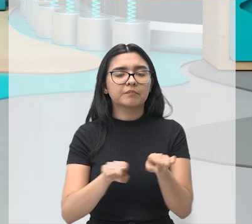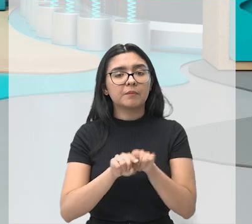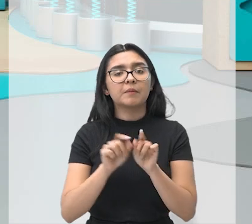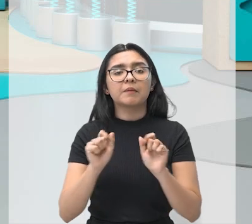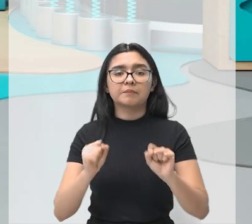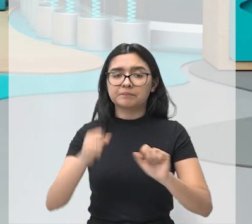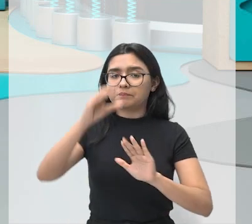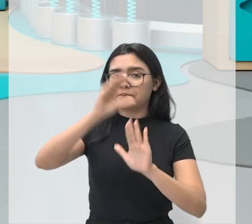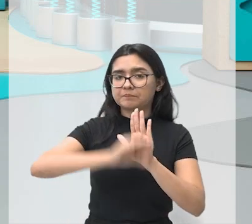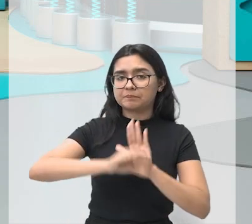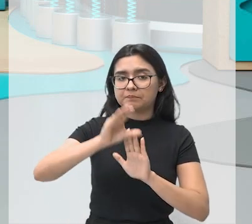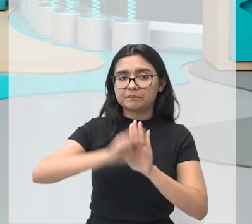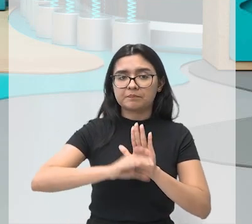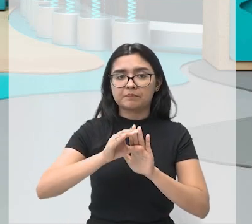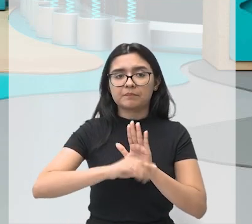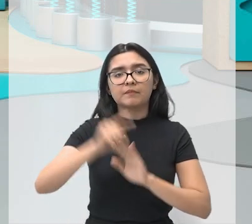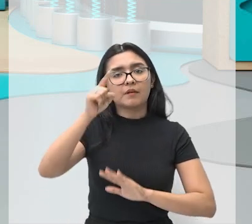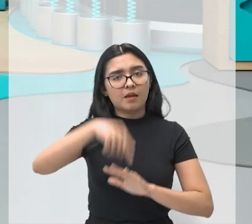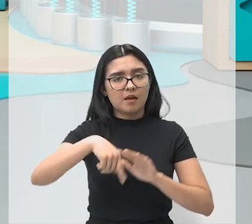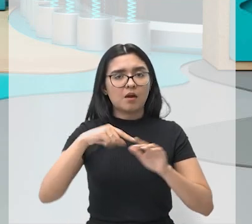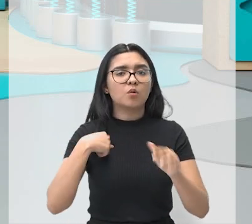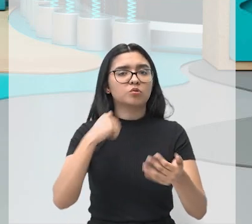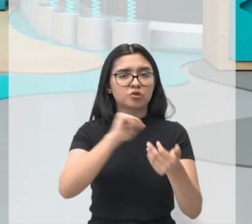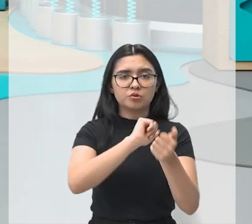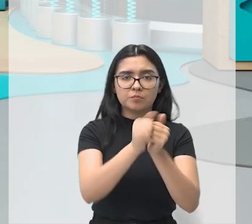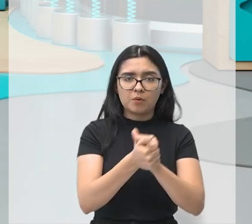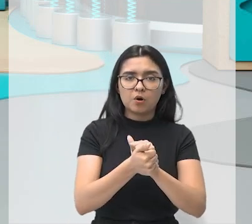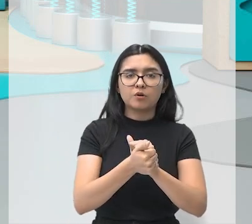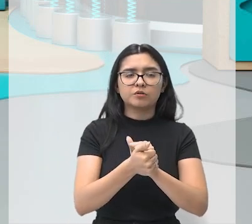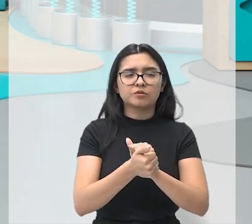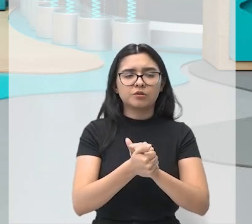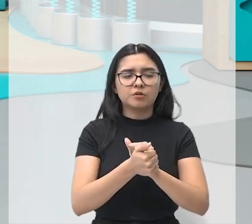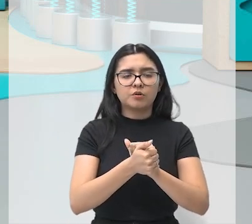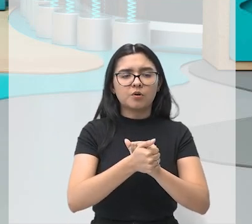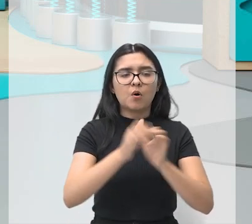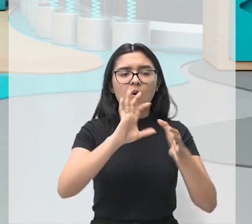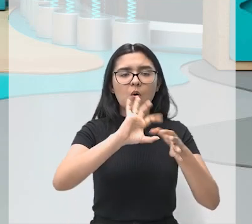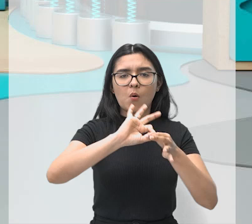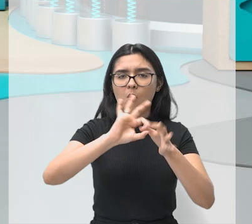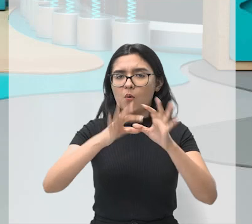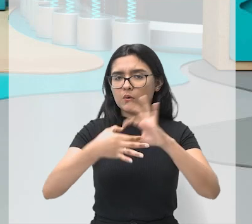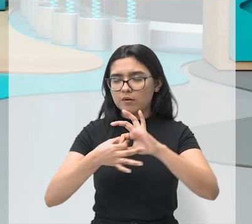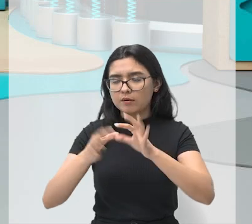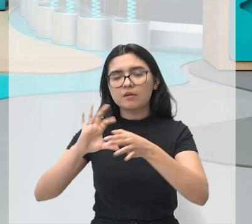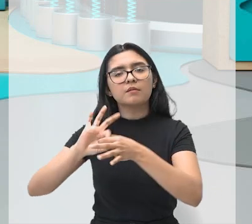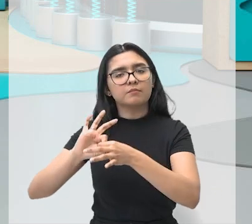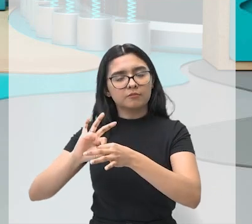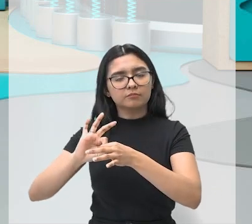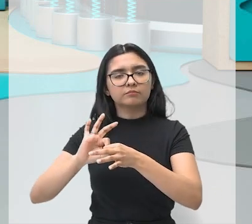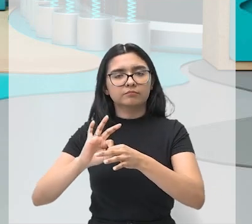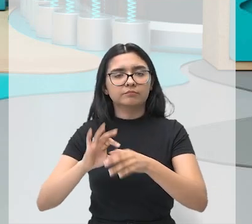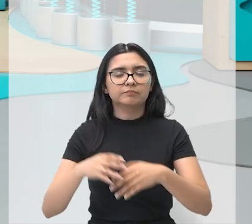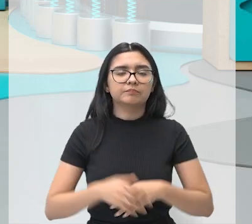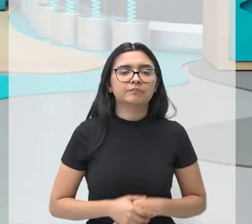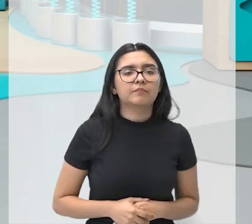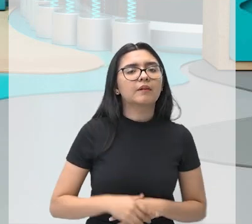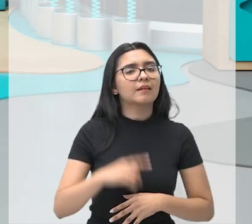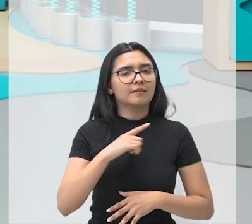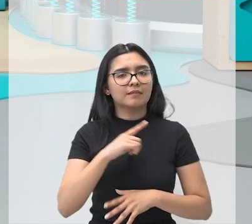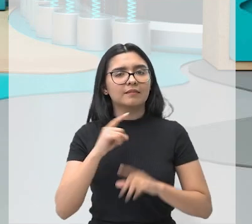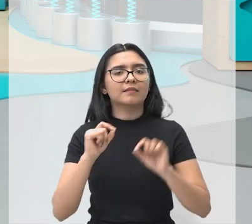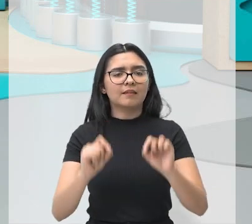ser definido como uma modalidade olímpica, tá bom? A gente precisa olhar para ele com esse olhar que se apresenta